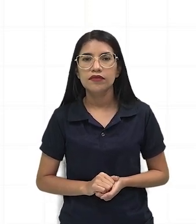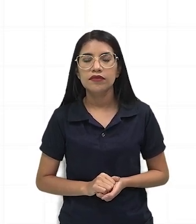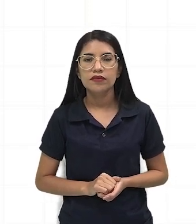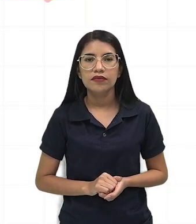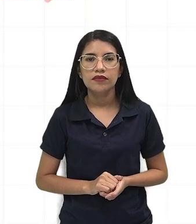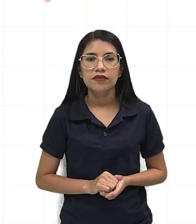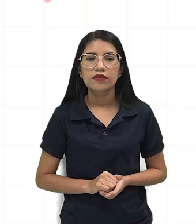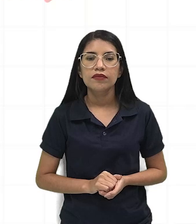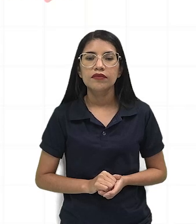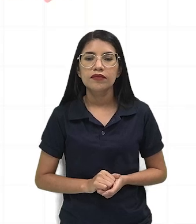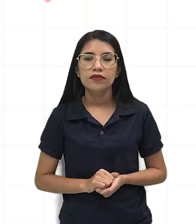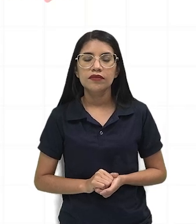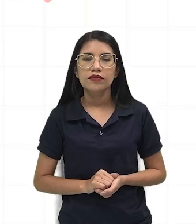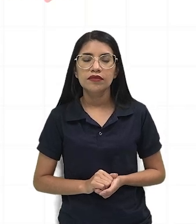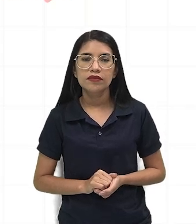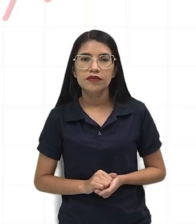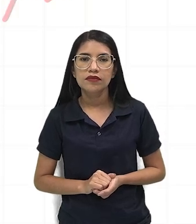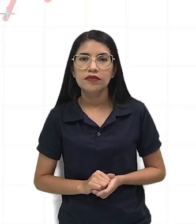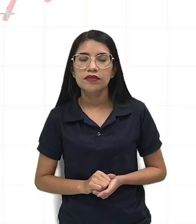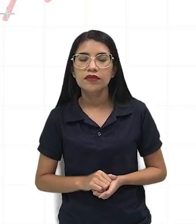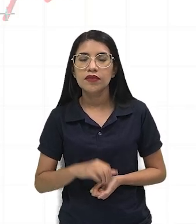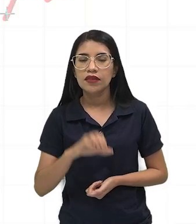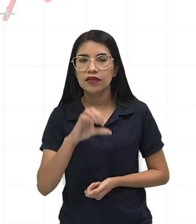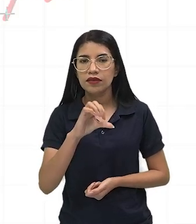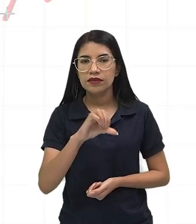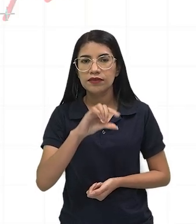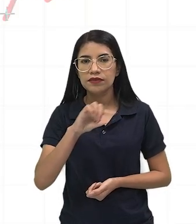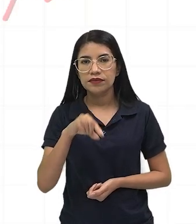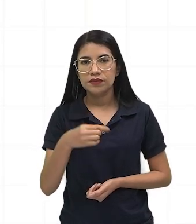chegamos no último, que foi